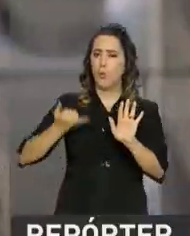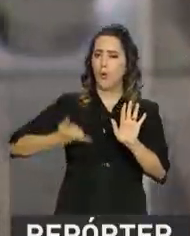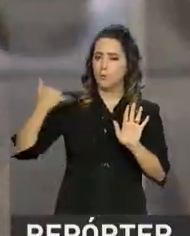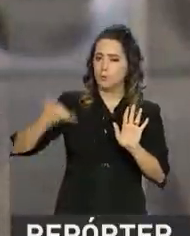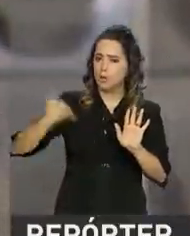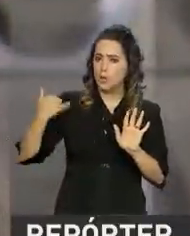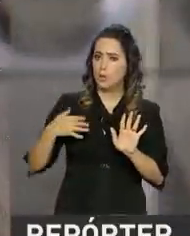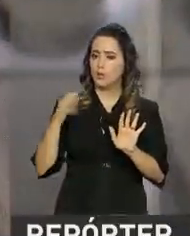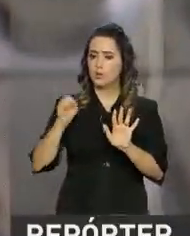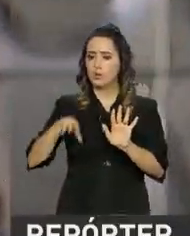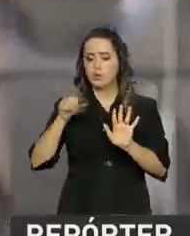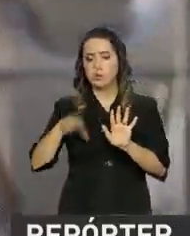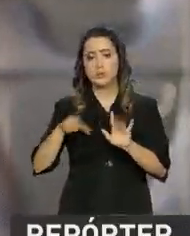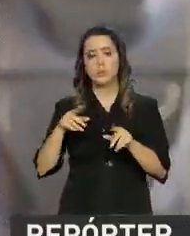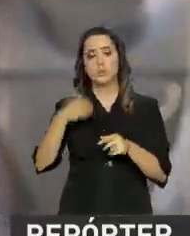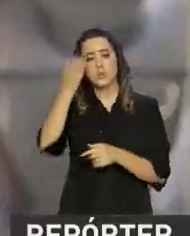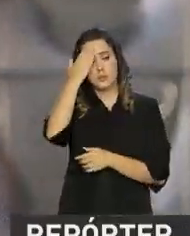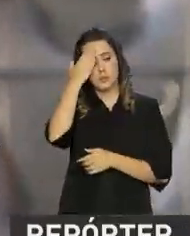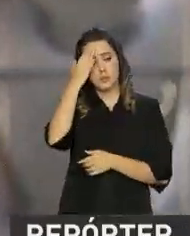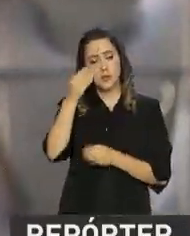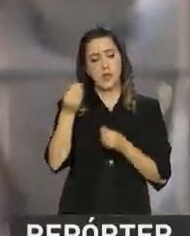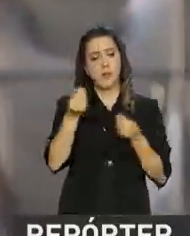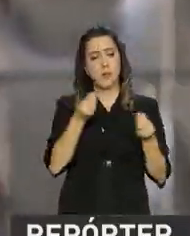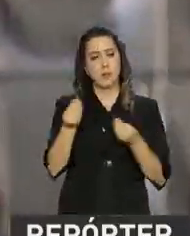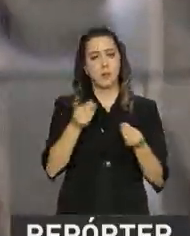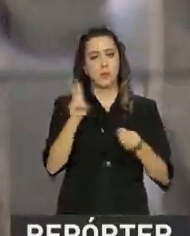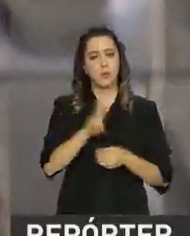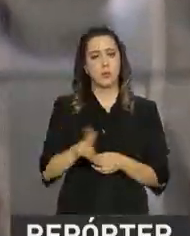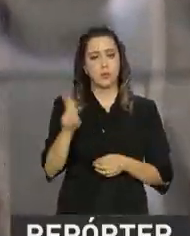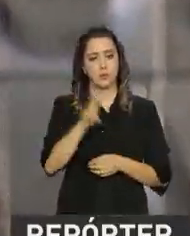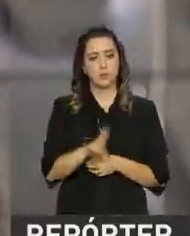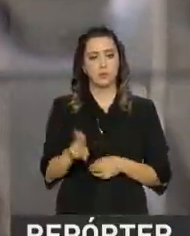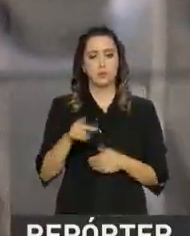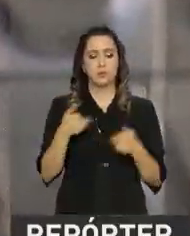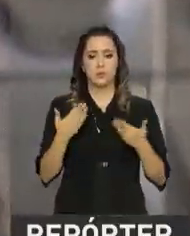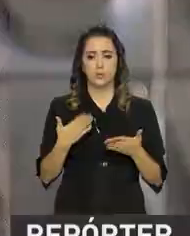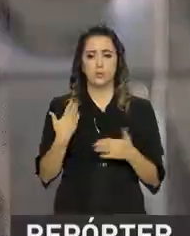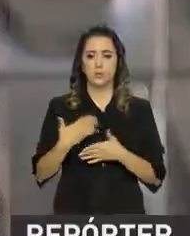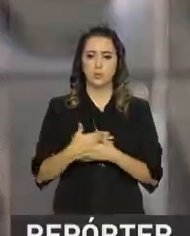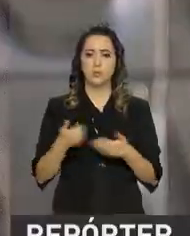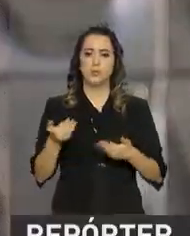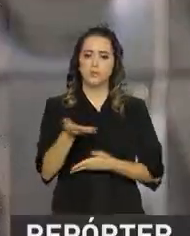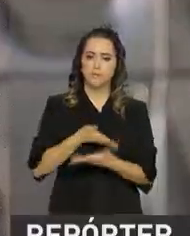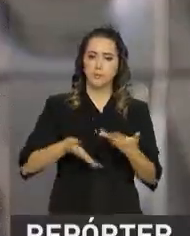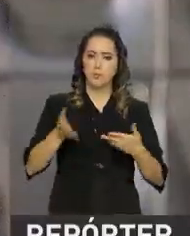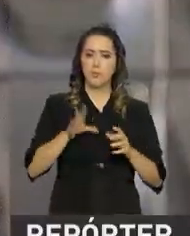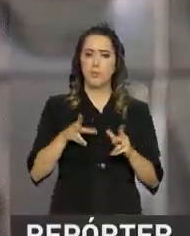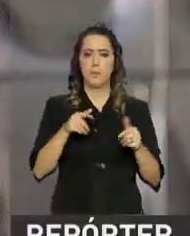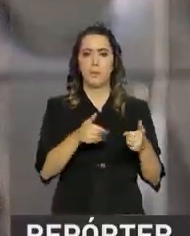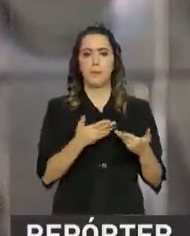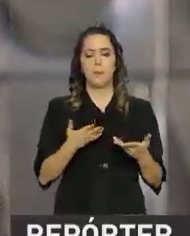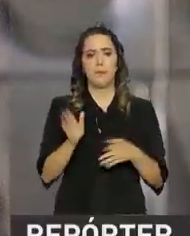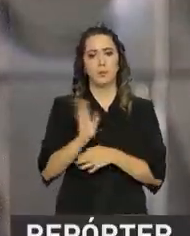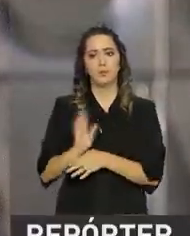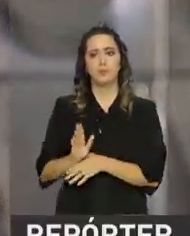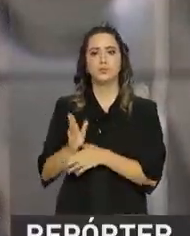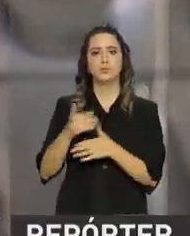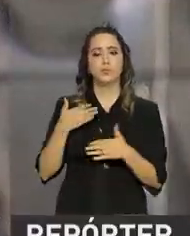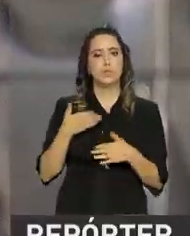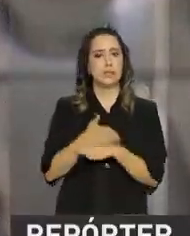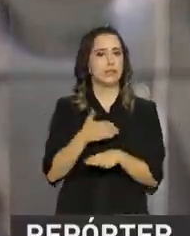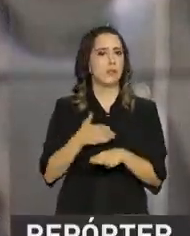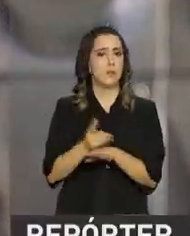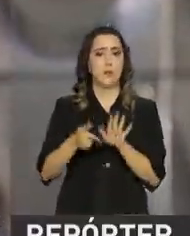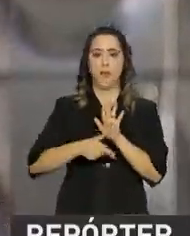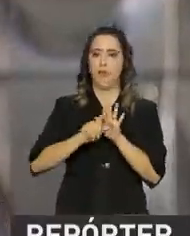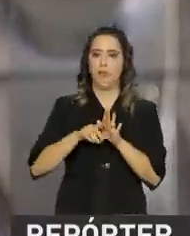aqueles que estão educando as crianças tenham instrumentos bons, né, para poder mediar a relação da criança com todas as mídias. As crianças cada vez têm acesso